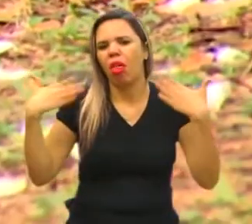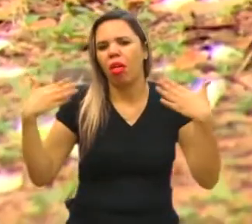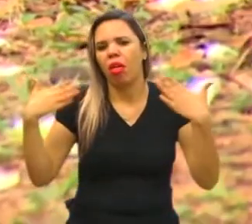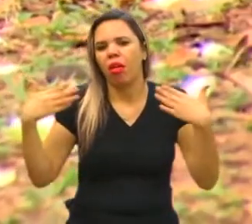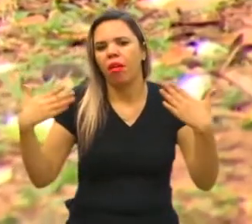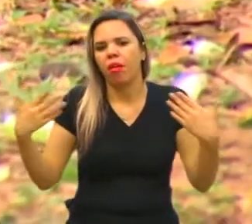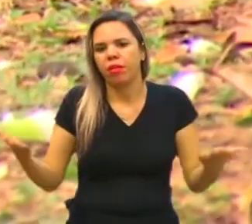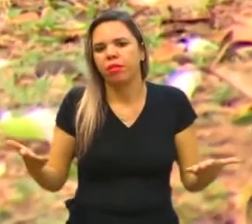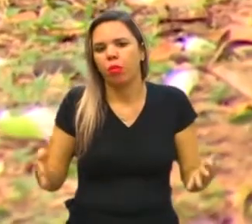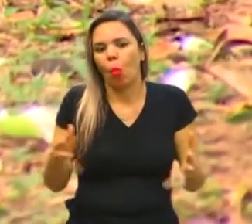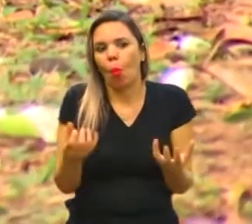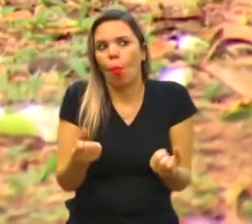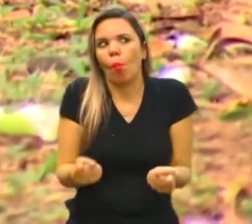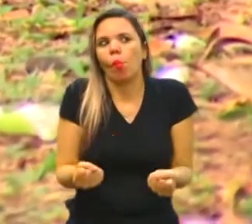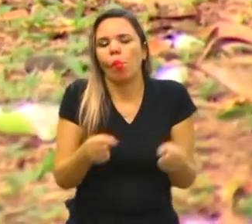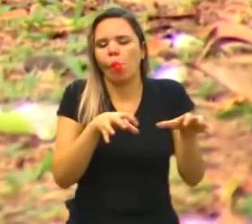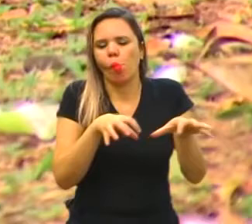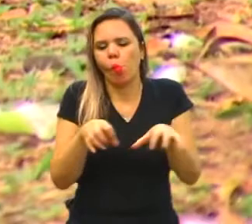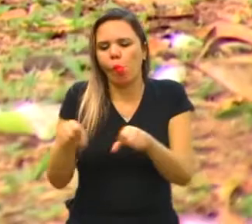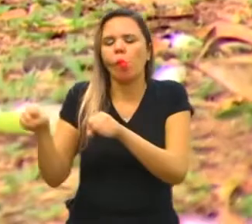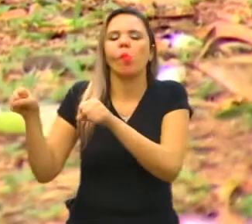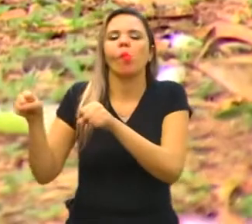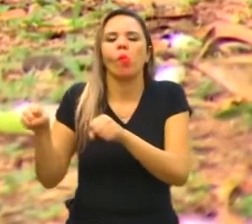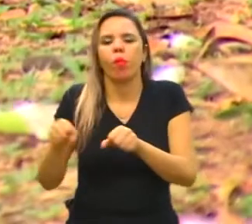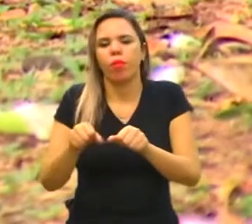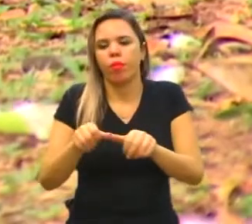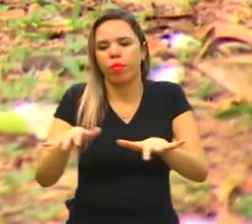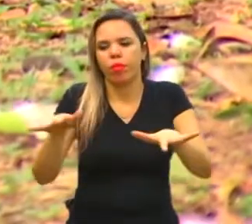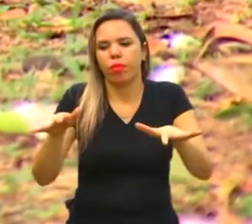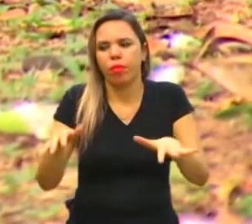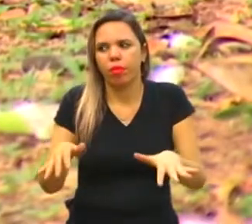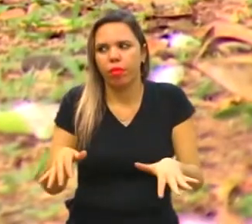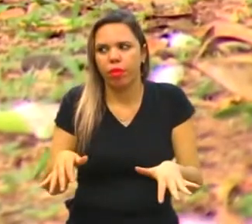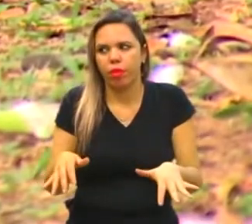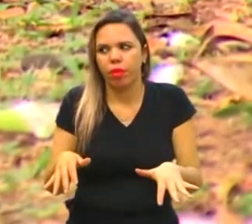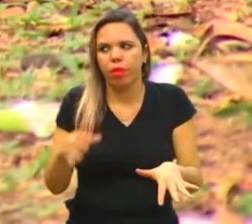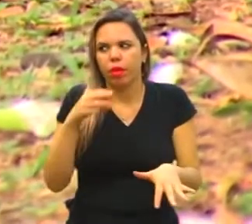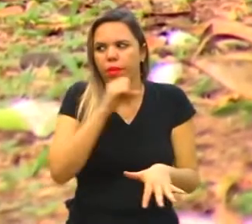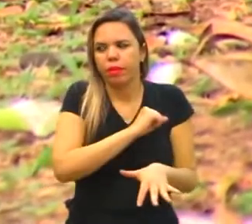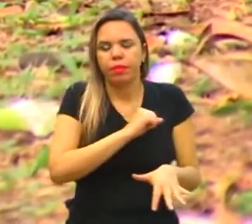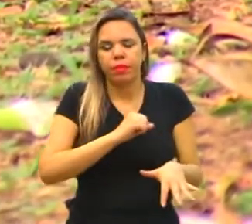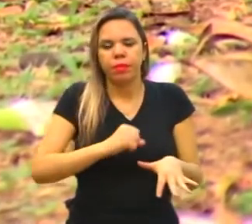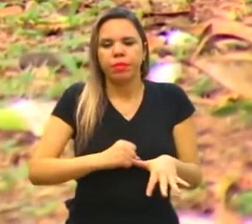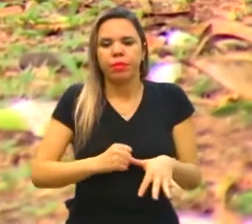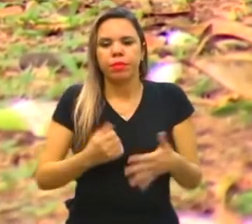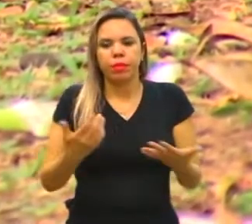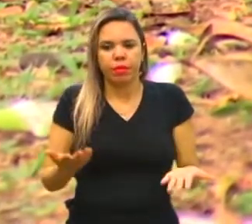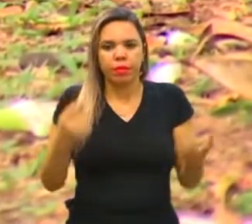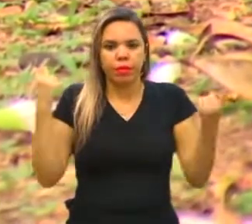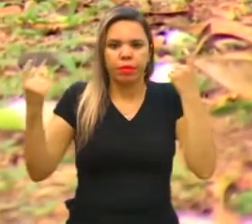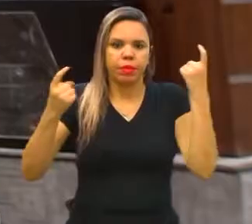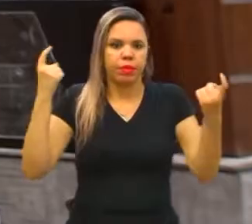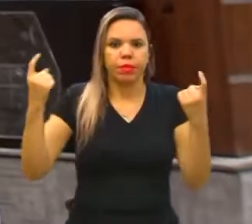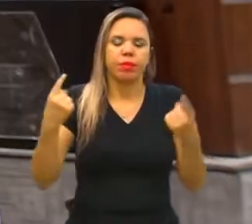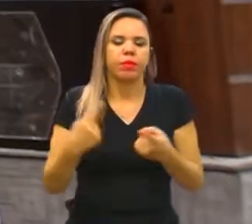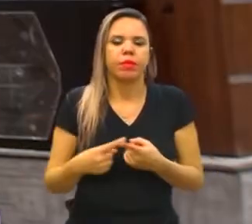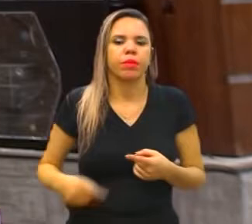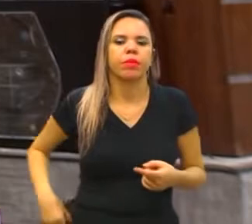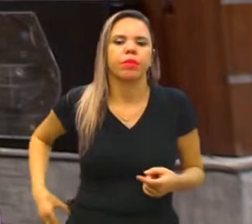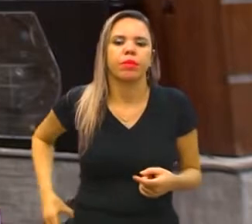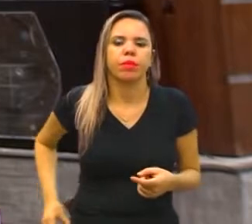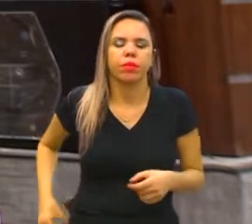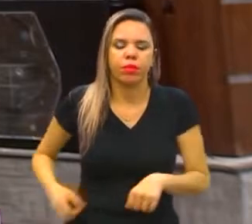de calor, de seca, ele acaba se proliferando de uma forma mais rápida. E